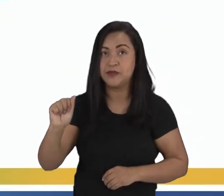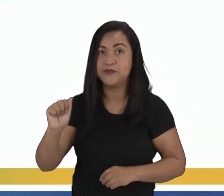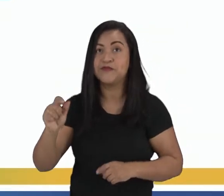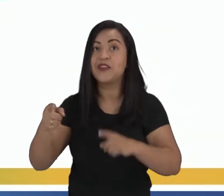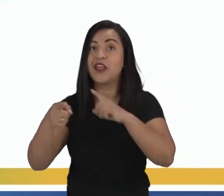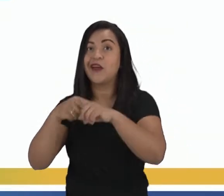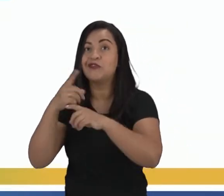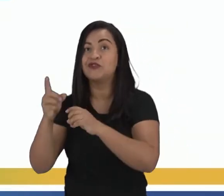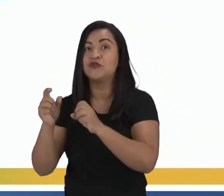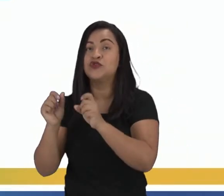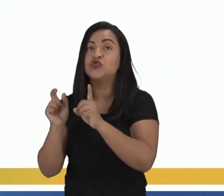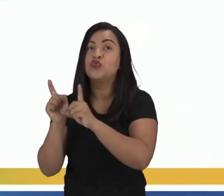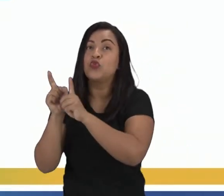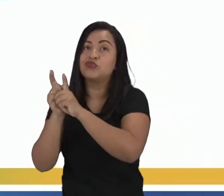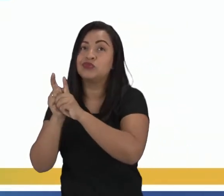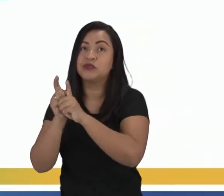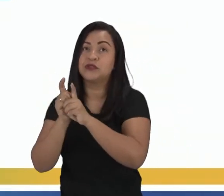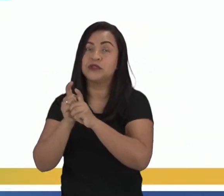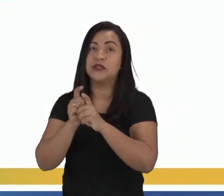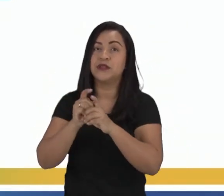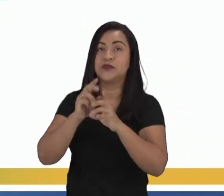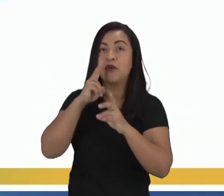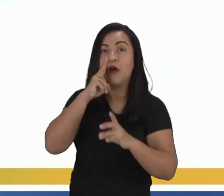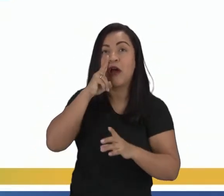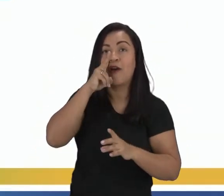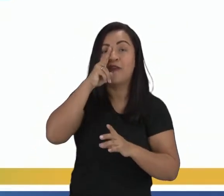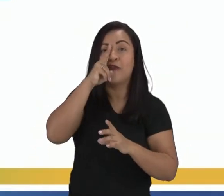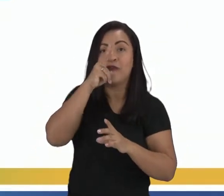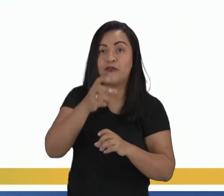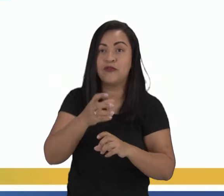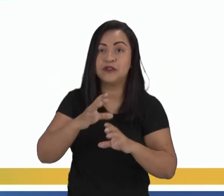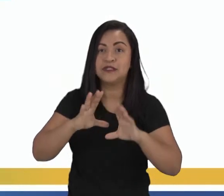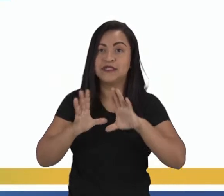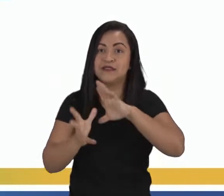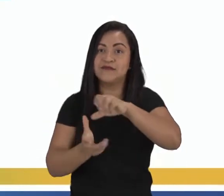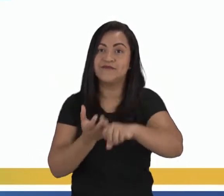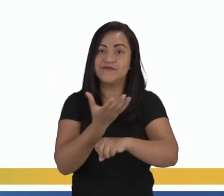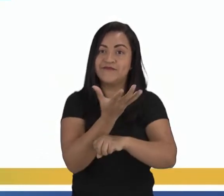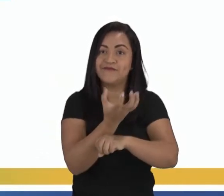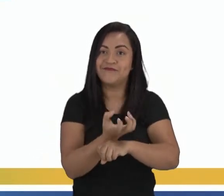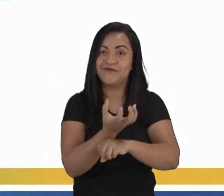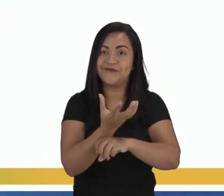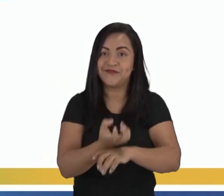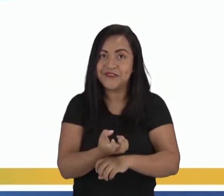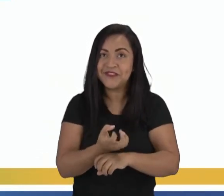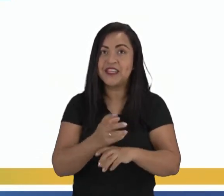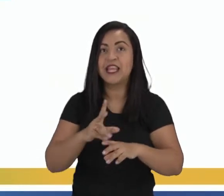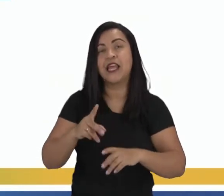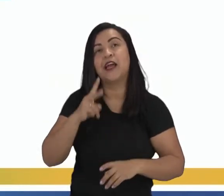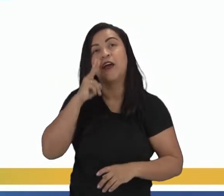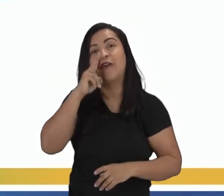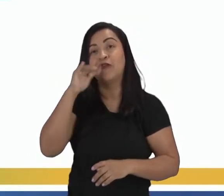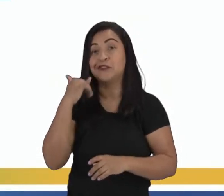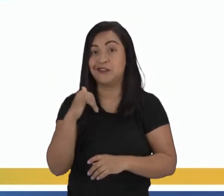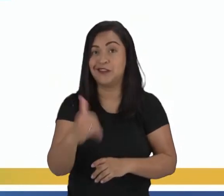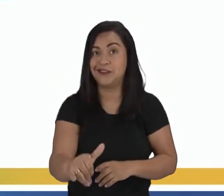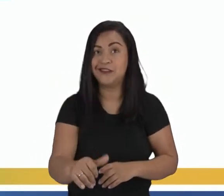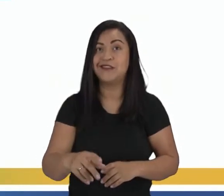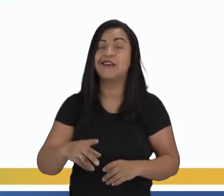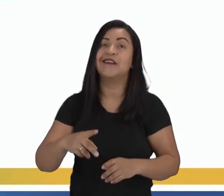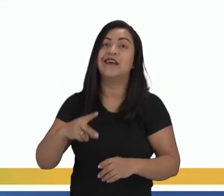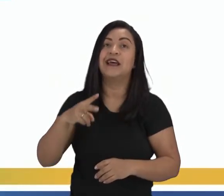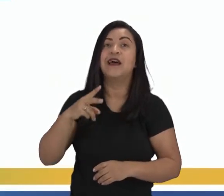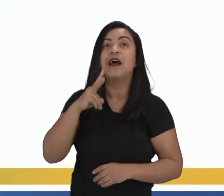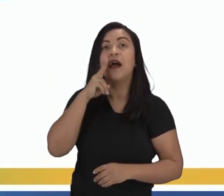a força gravitacional, representado também como o nome de peso, força elétrica e a força magnética. Na aula de hoje,